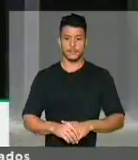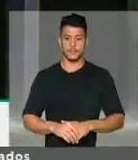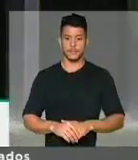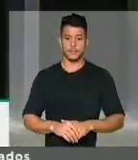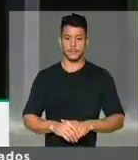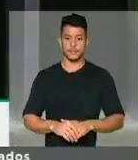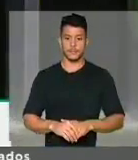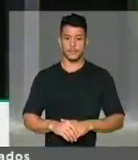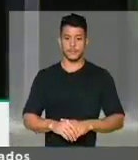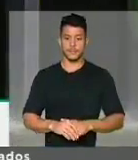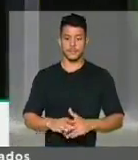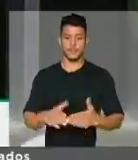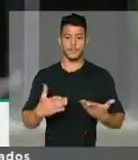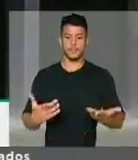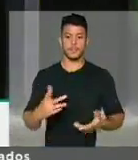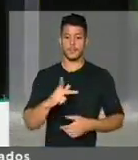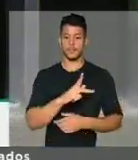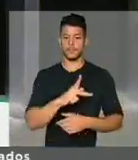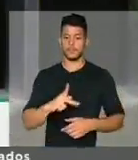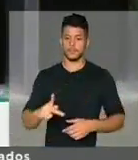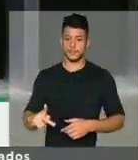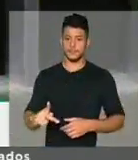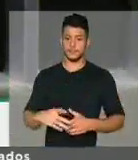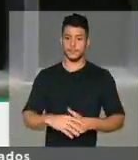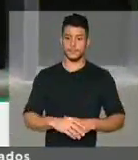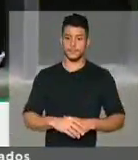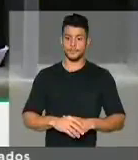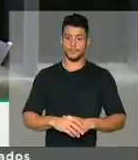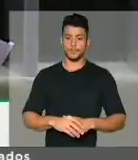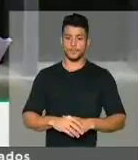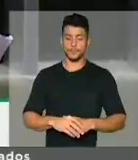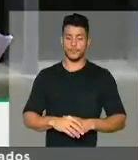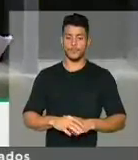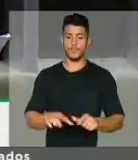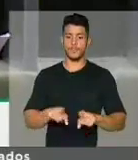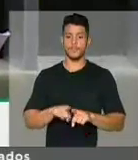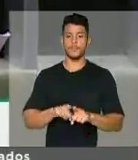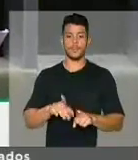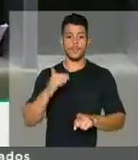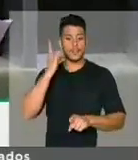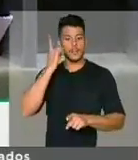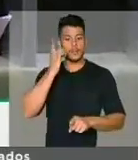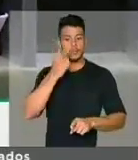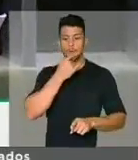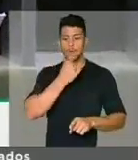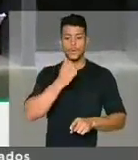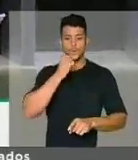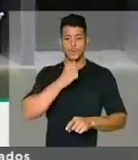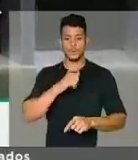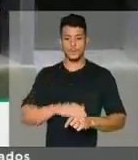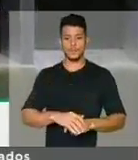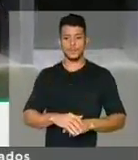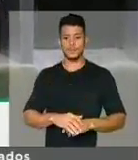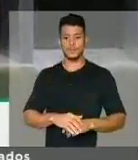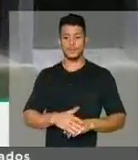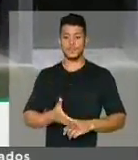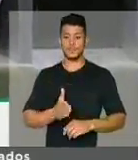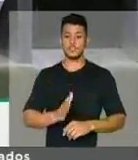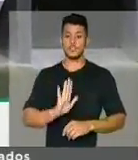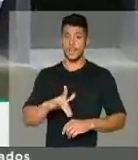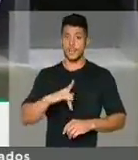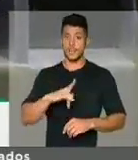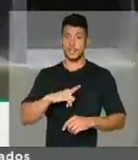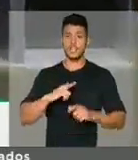Aí. Senhora presidente e senhores deputados e deputadas, exposição organizada